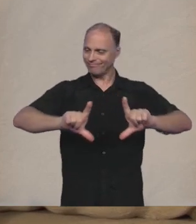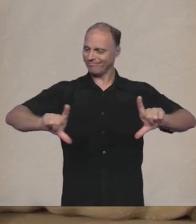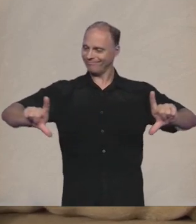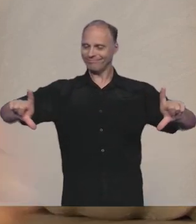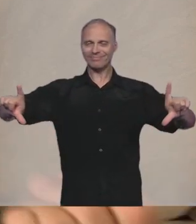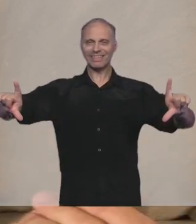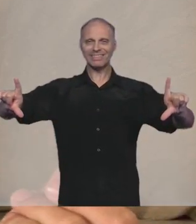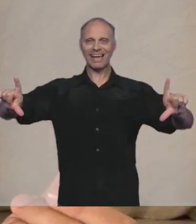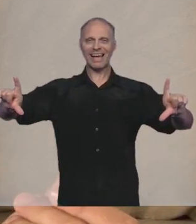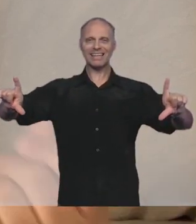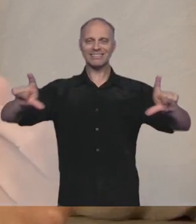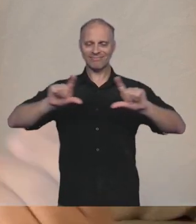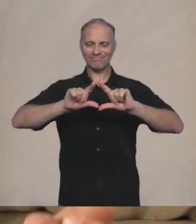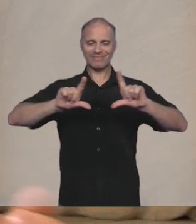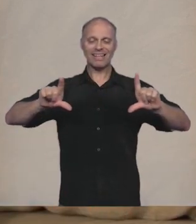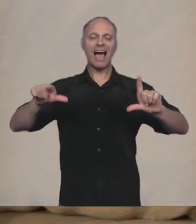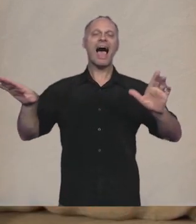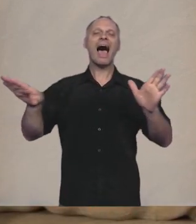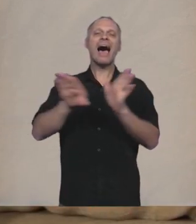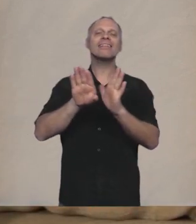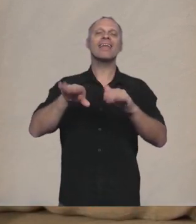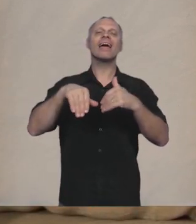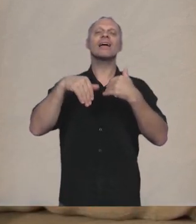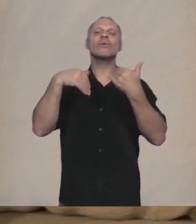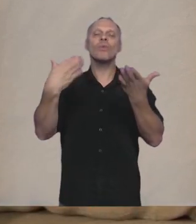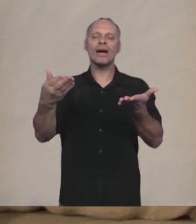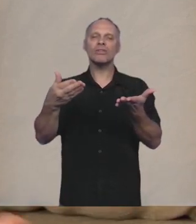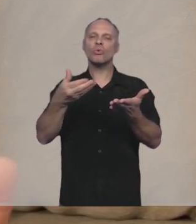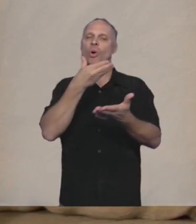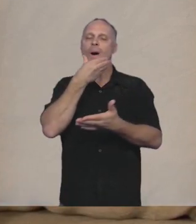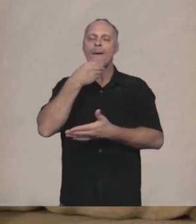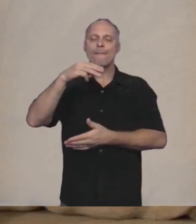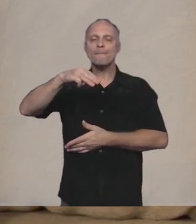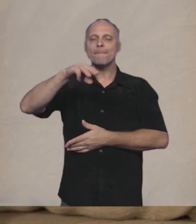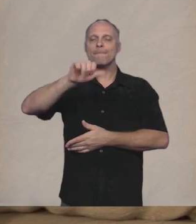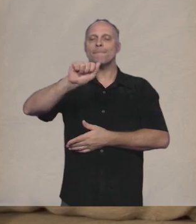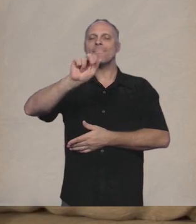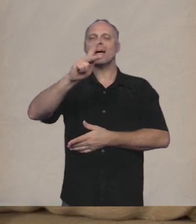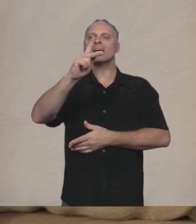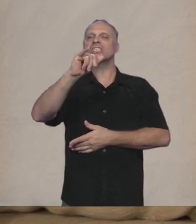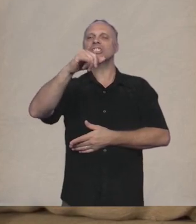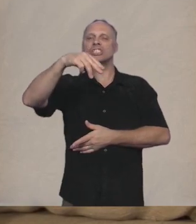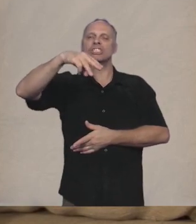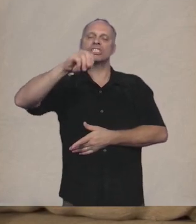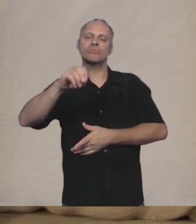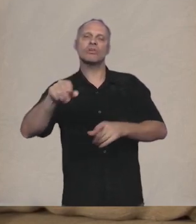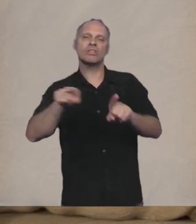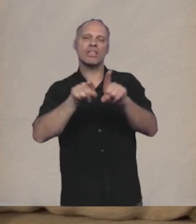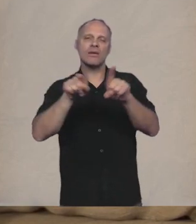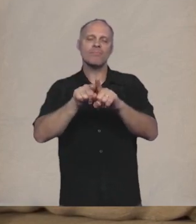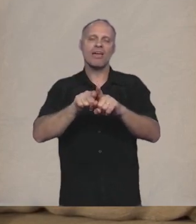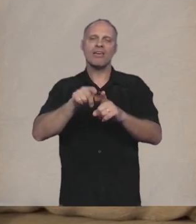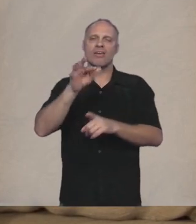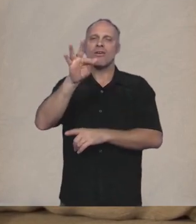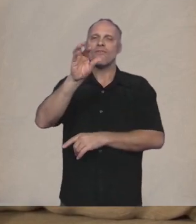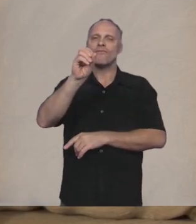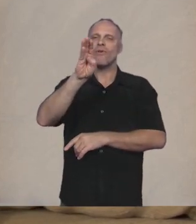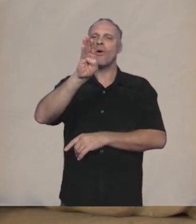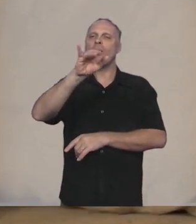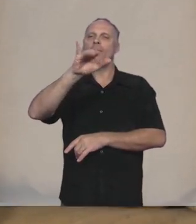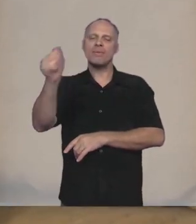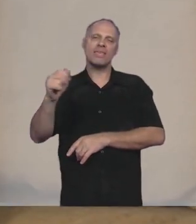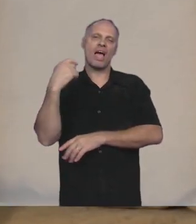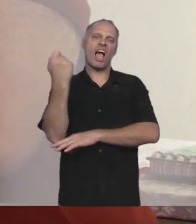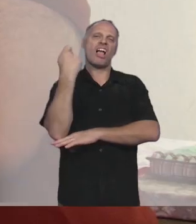homofobia gaudérios, né? Talvez seja uma saída, não sei. Leandro, trocando um pouquinho